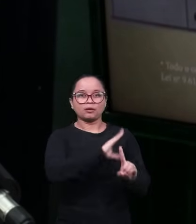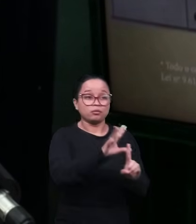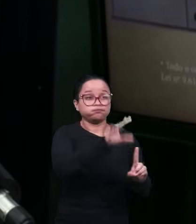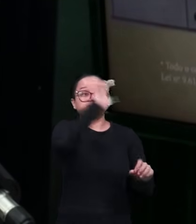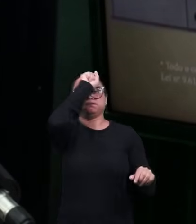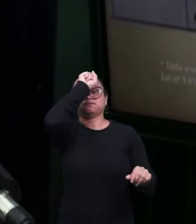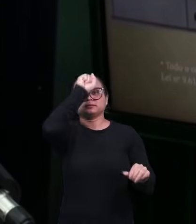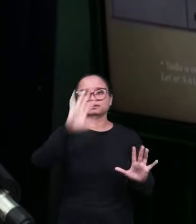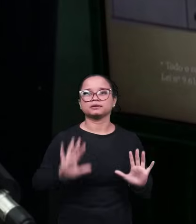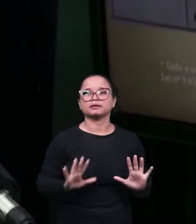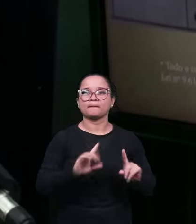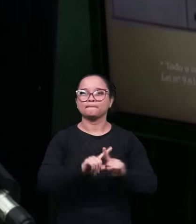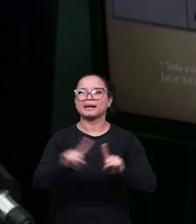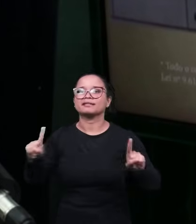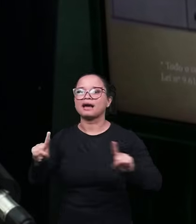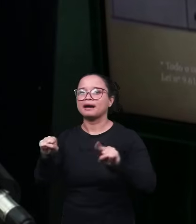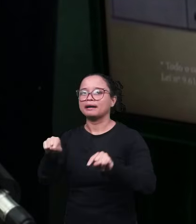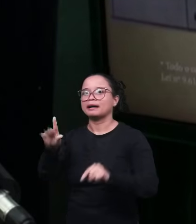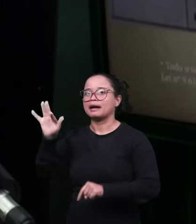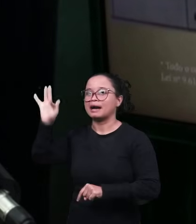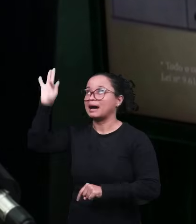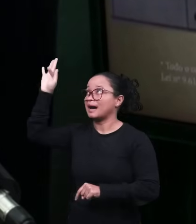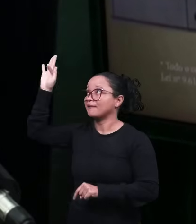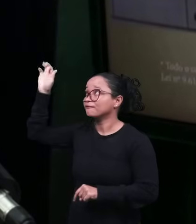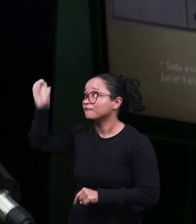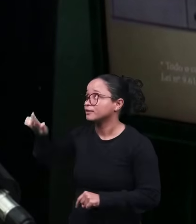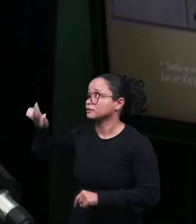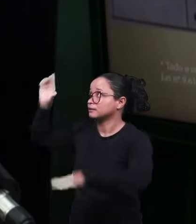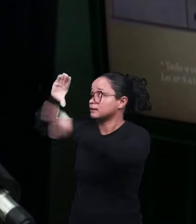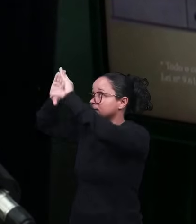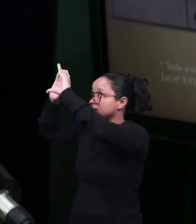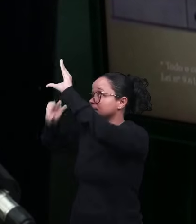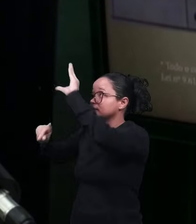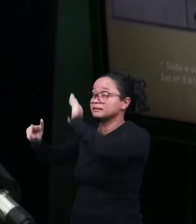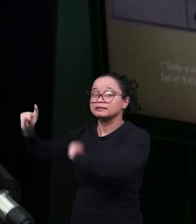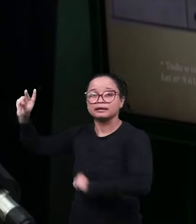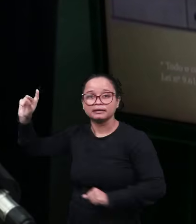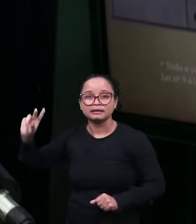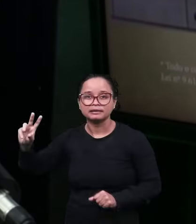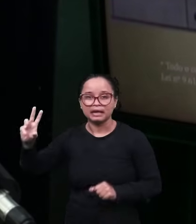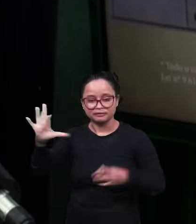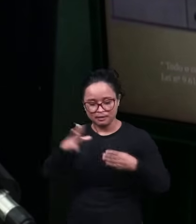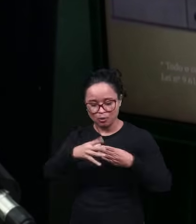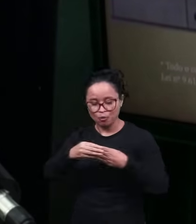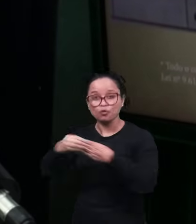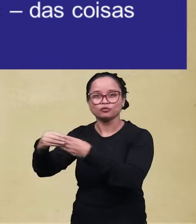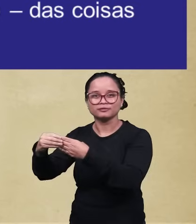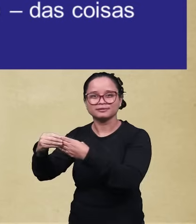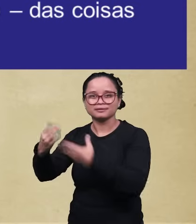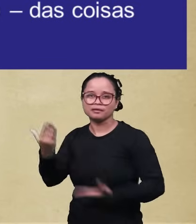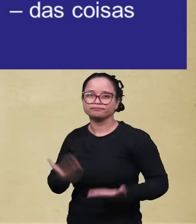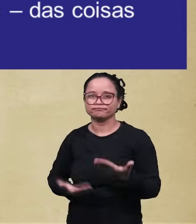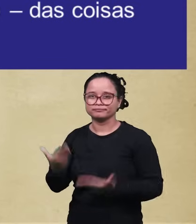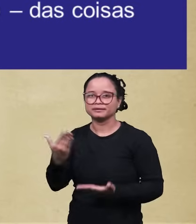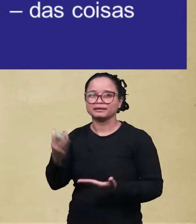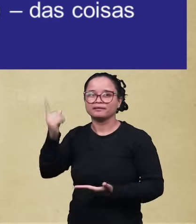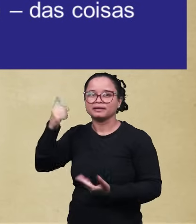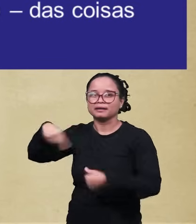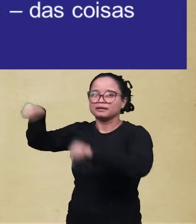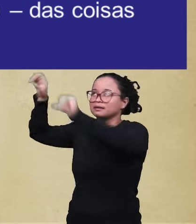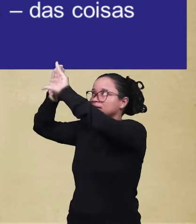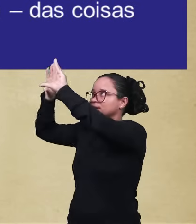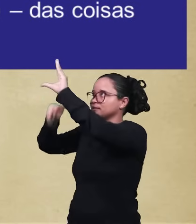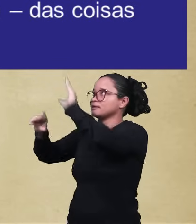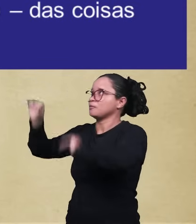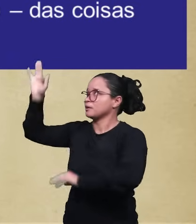fé redentora, nós podemos entender assim, ela é um veículo que conduz o servo no caminho que é Jesus. Porque é a fé que